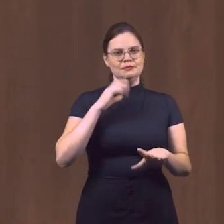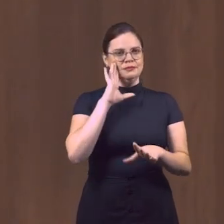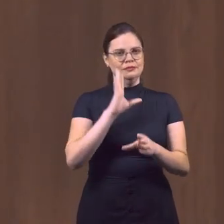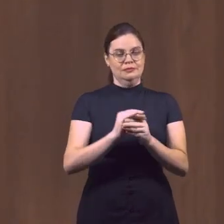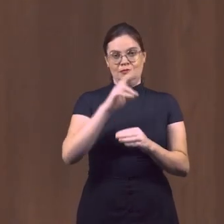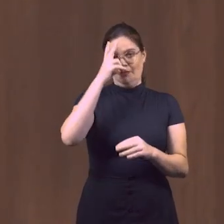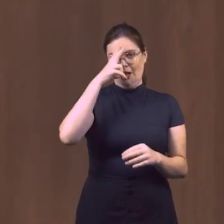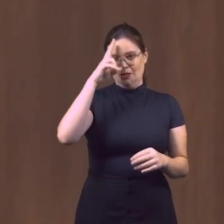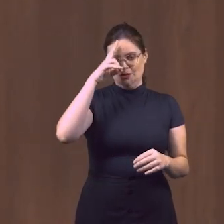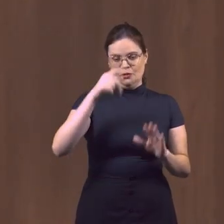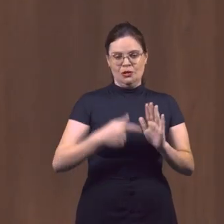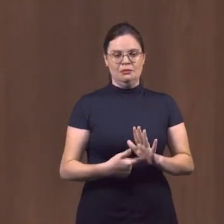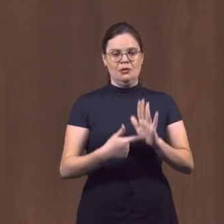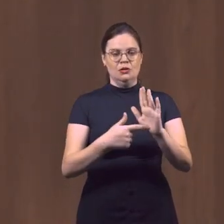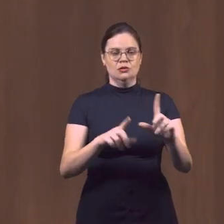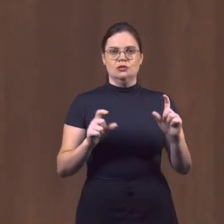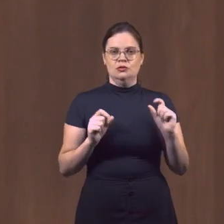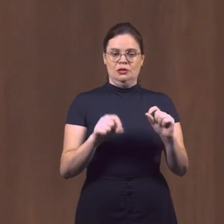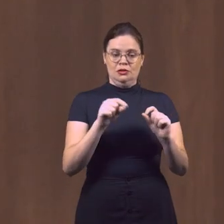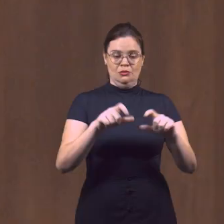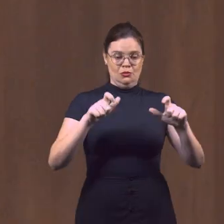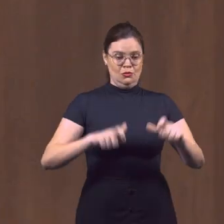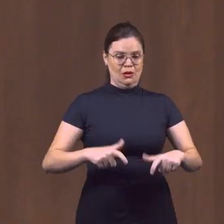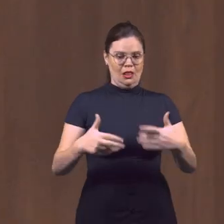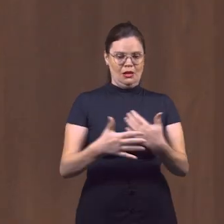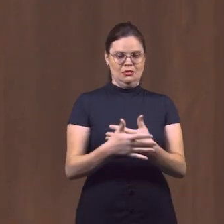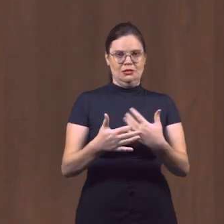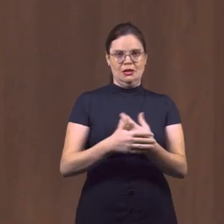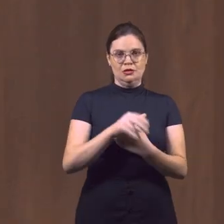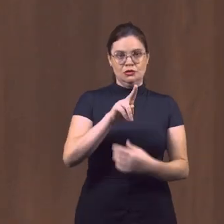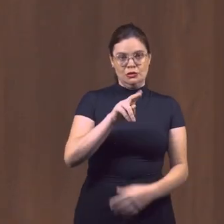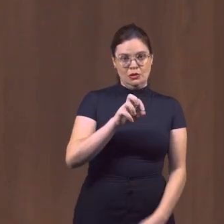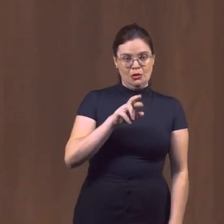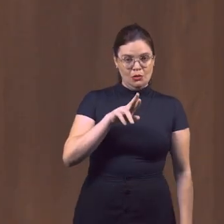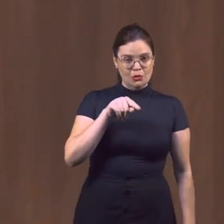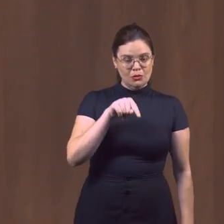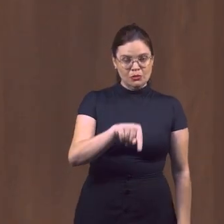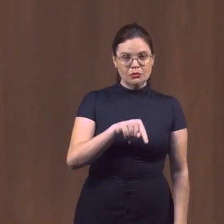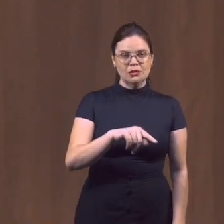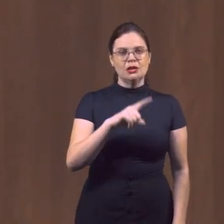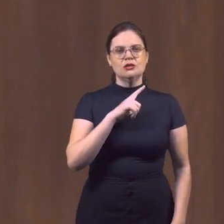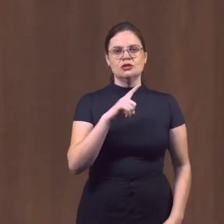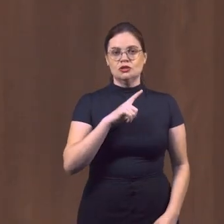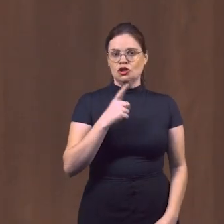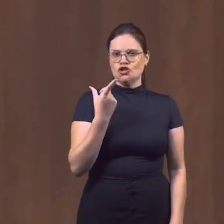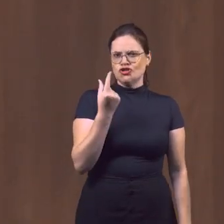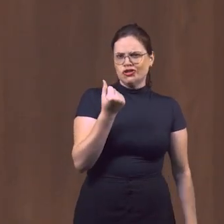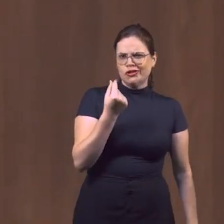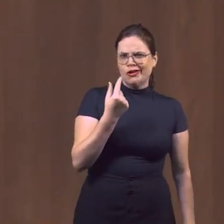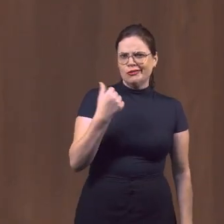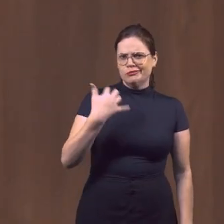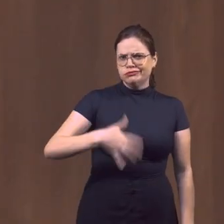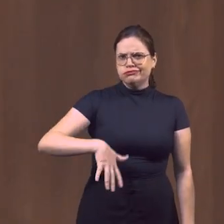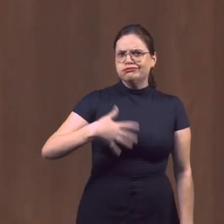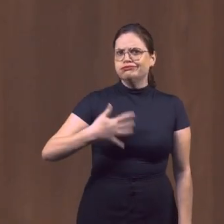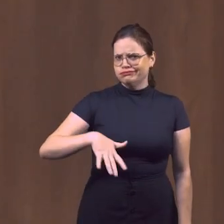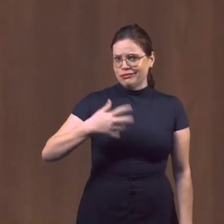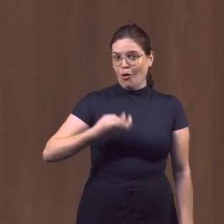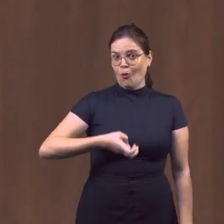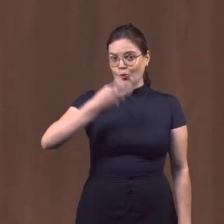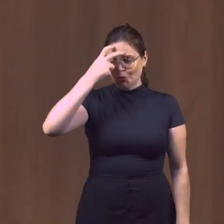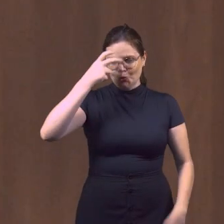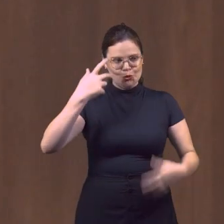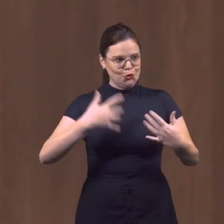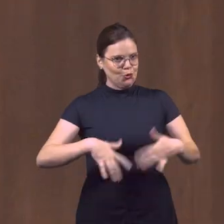cidade, ela tinha um poder econômico e cultural muito grande naquela região. Ela ficava,